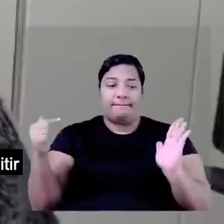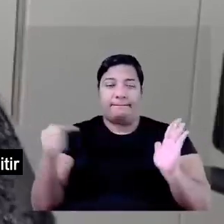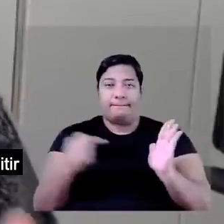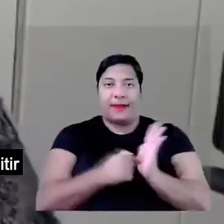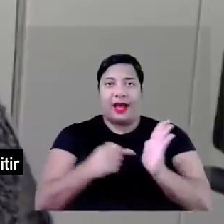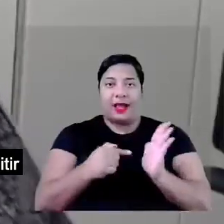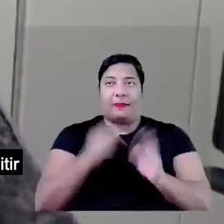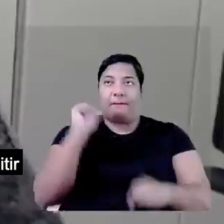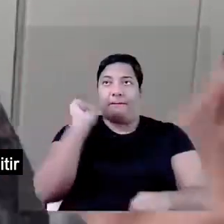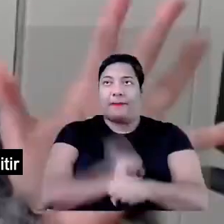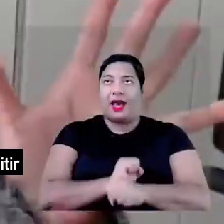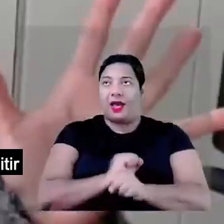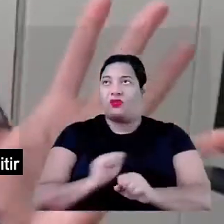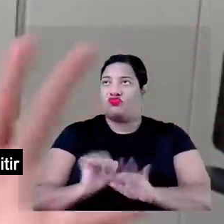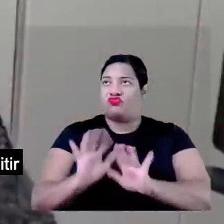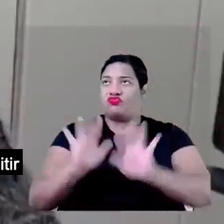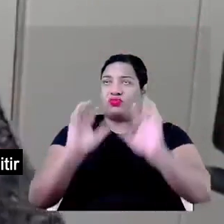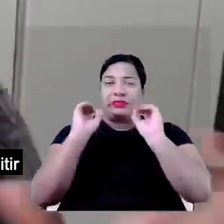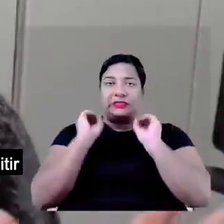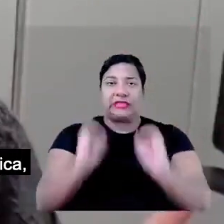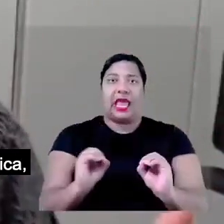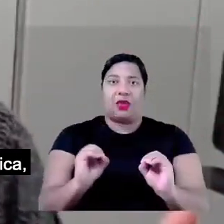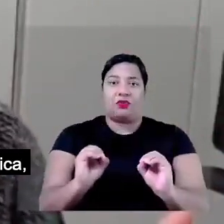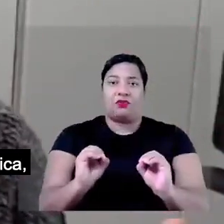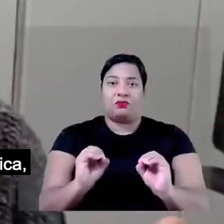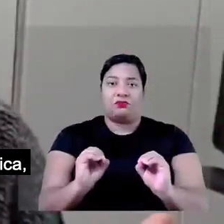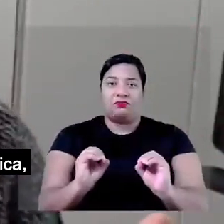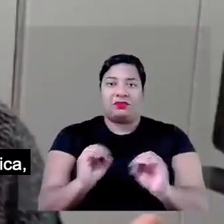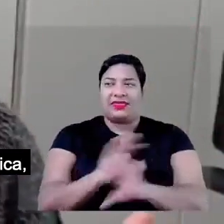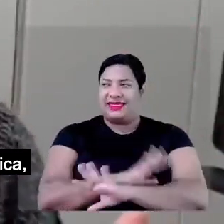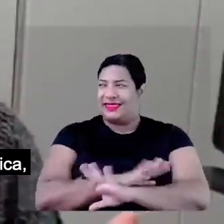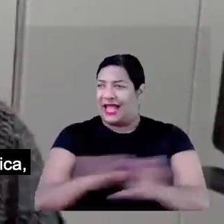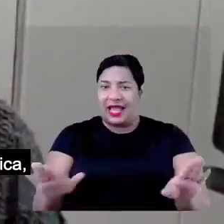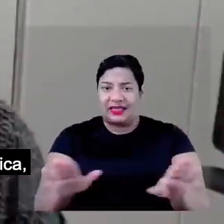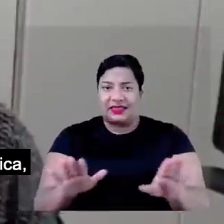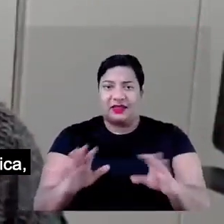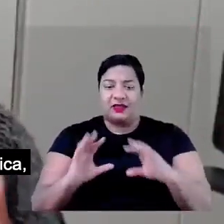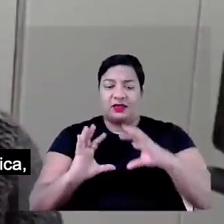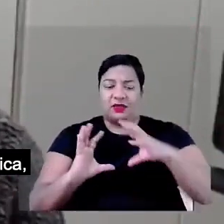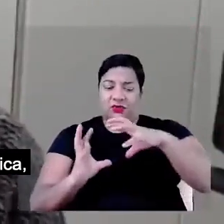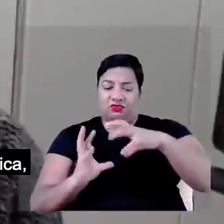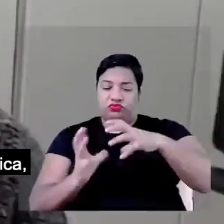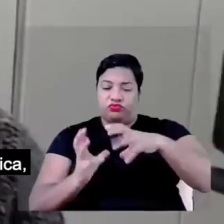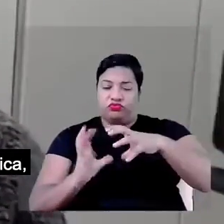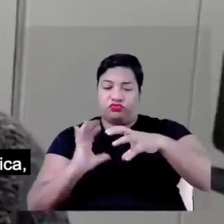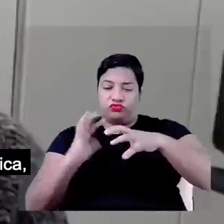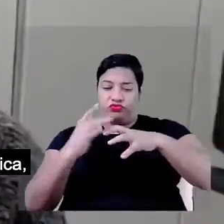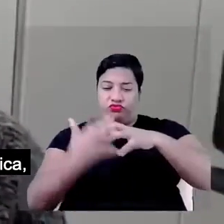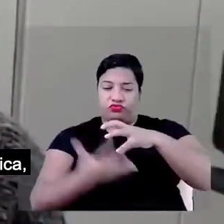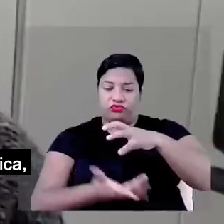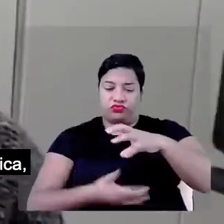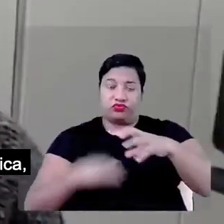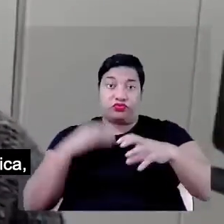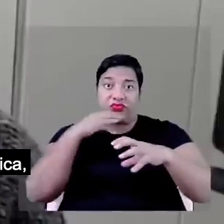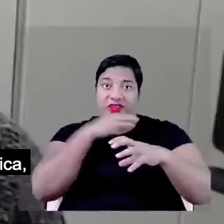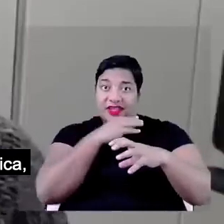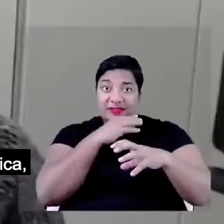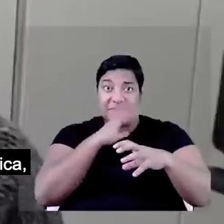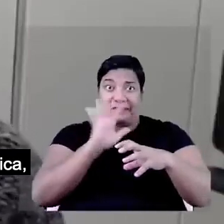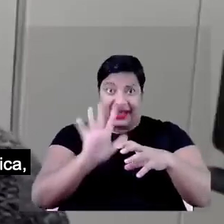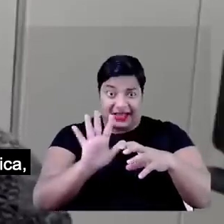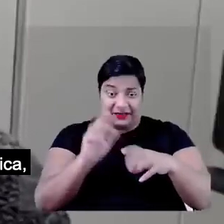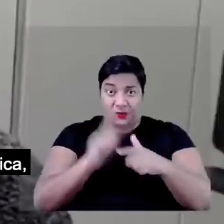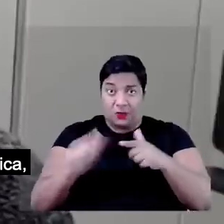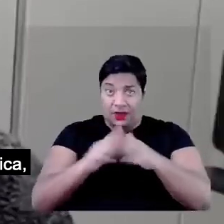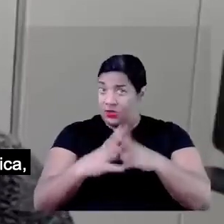as emissões, a partir de agora ninguém mais vai emitir nenhum tipo de gás de efeito estufa, isso ainda não seria suficiente